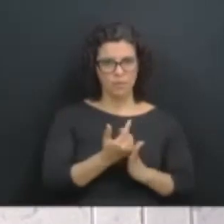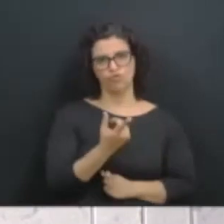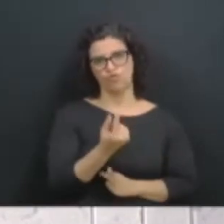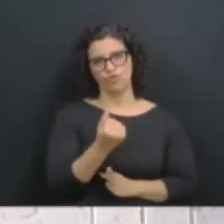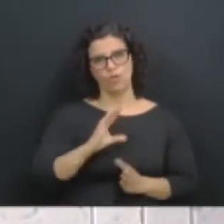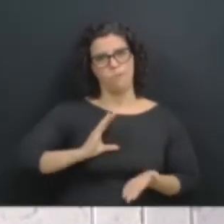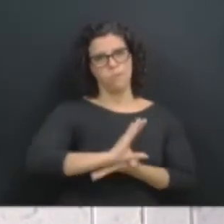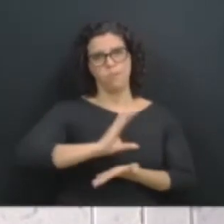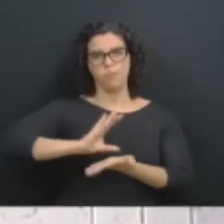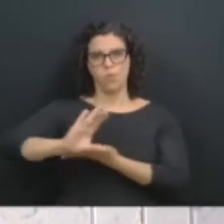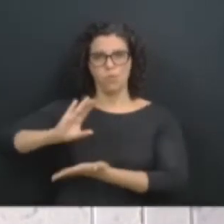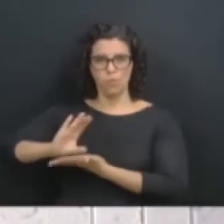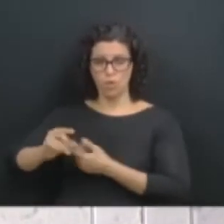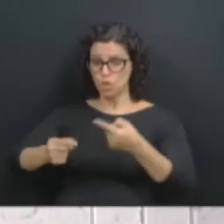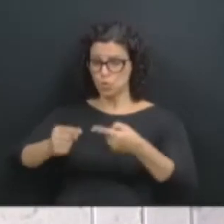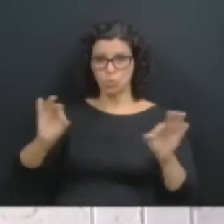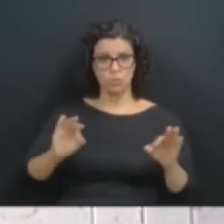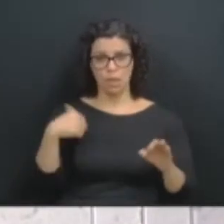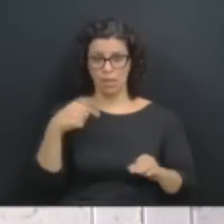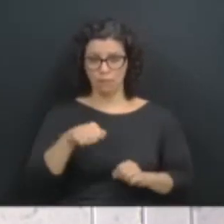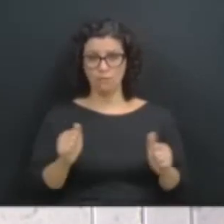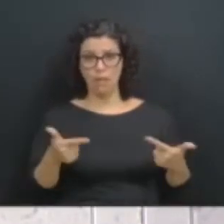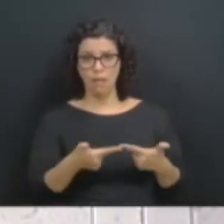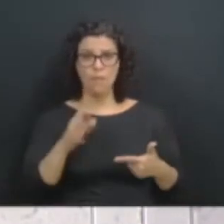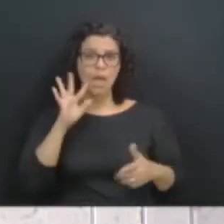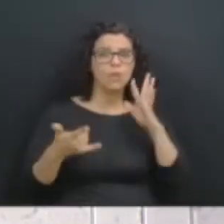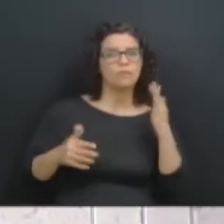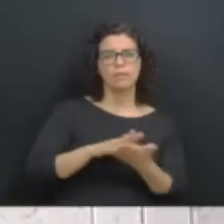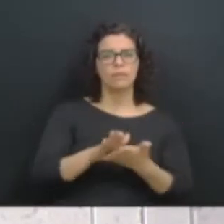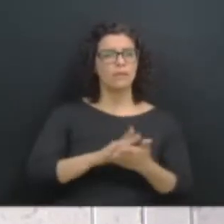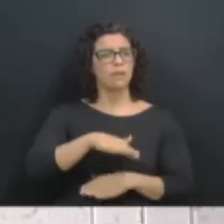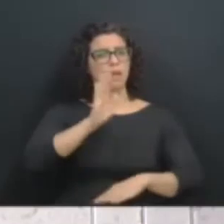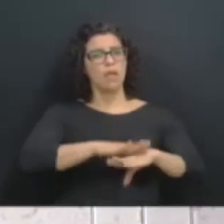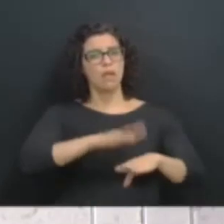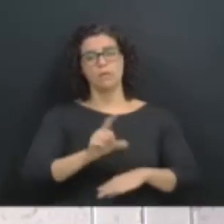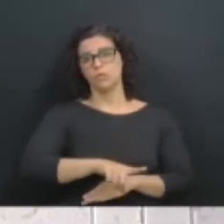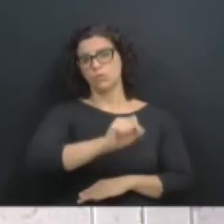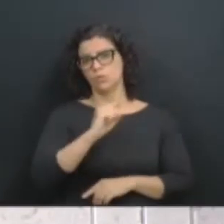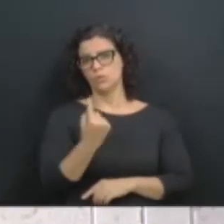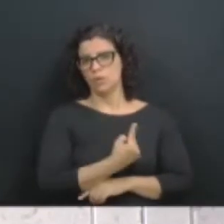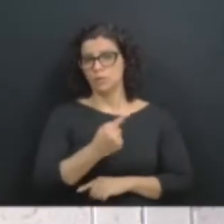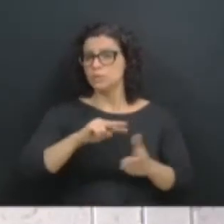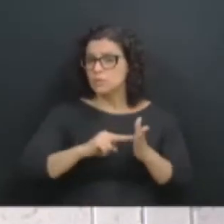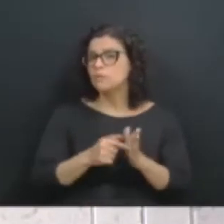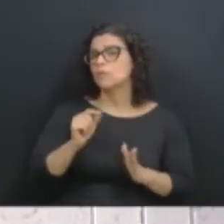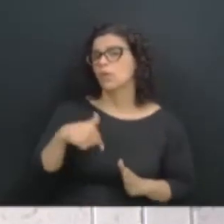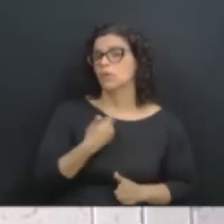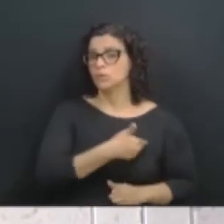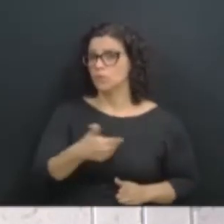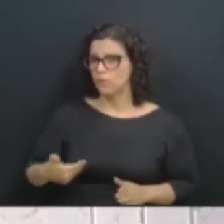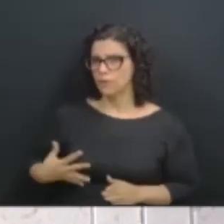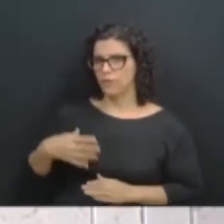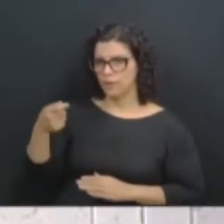excesso de arrecadação, sem debate aqui nessa casa. O que significa isso? Significa que o